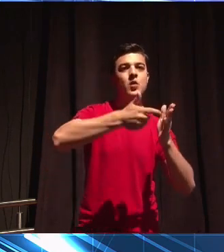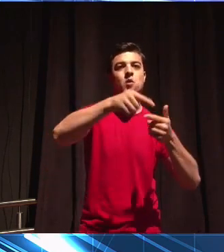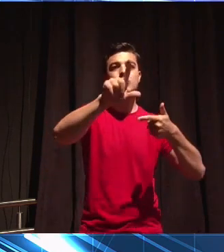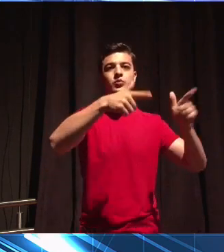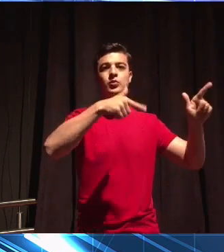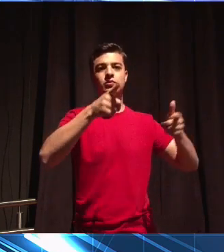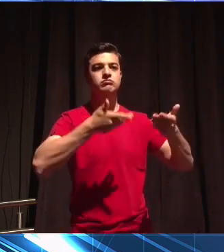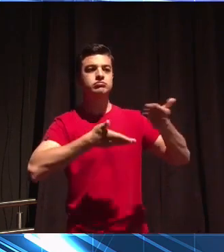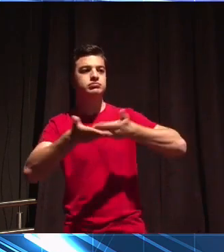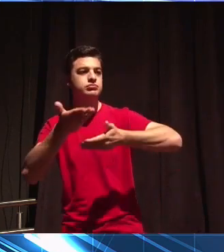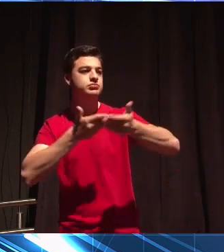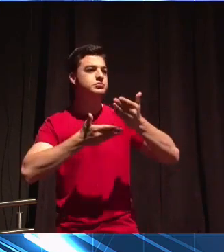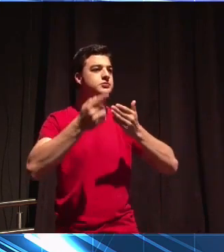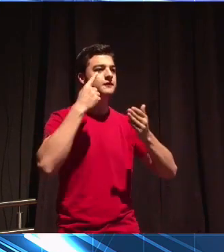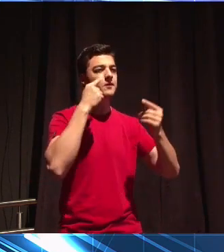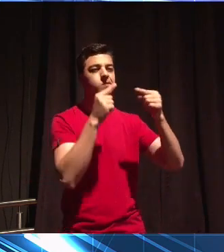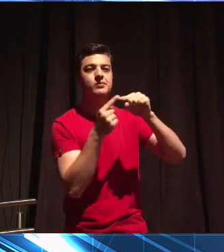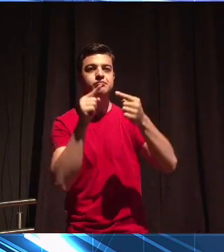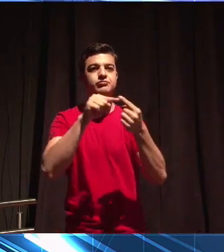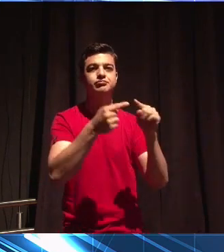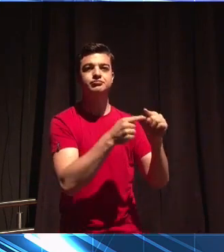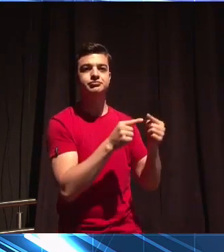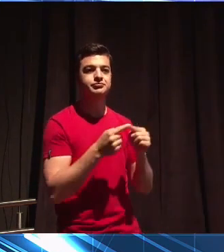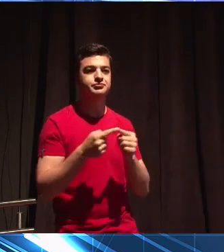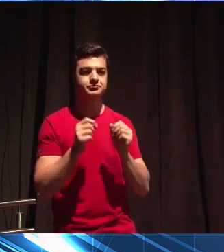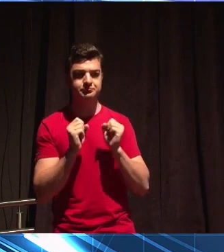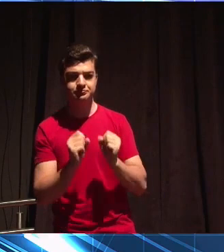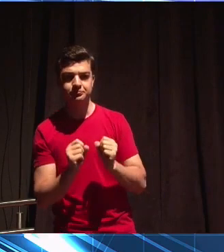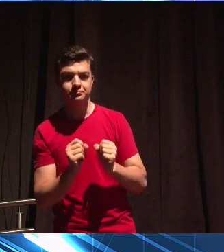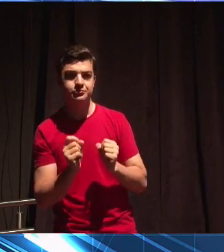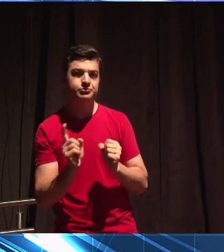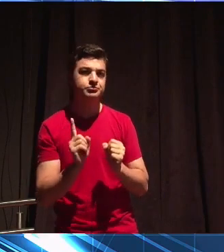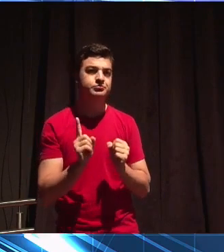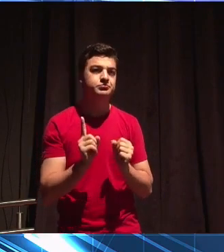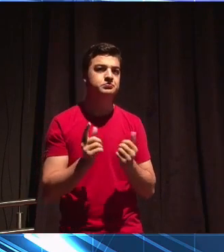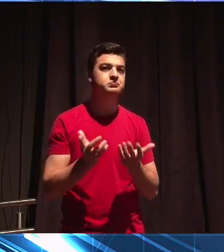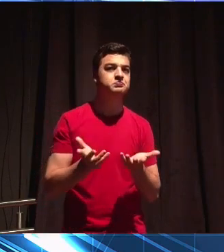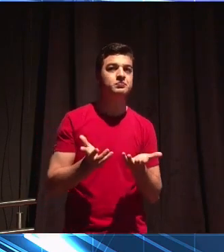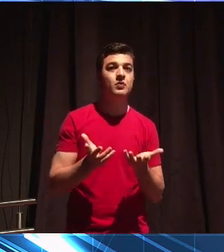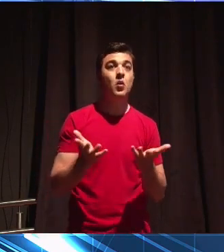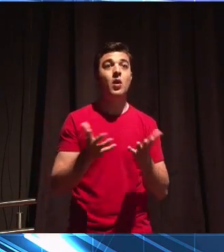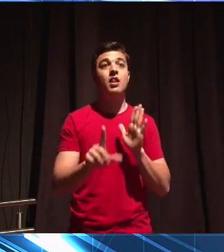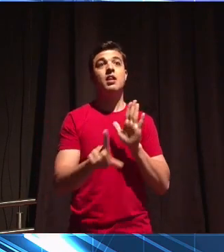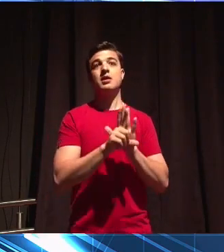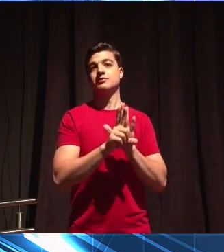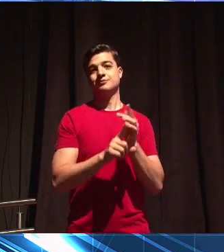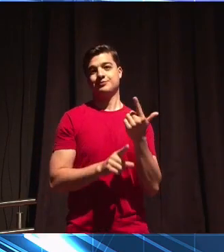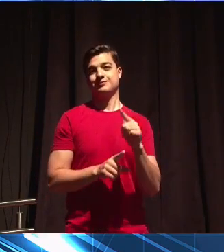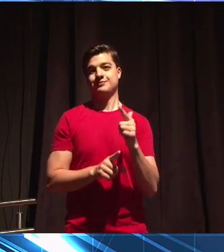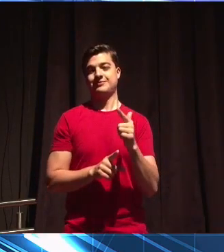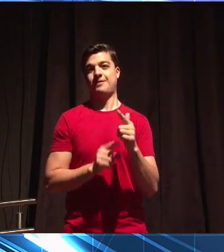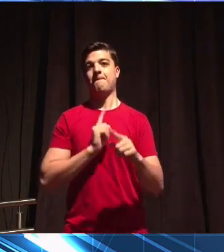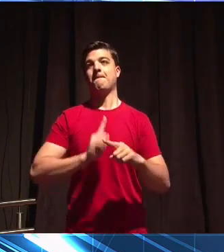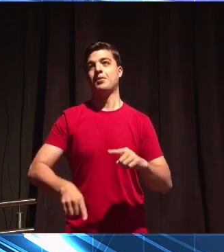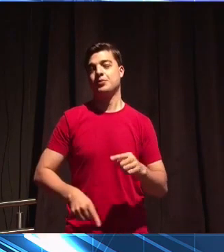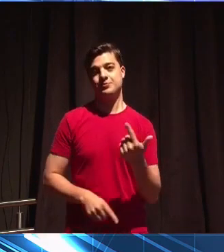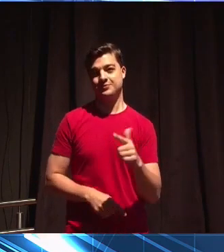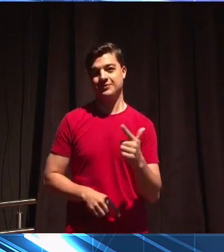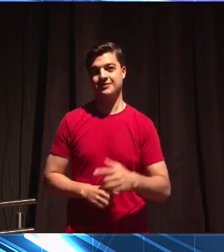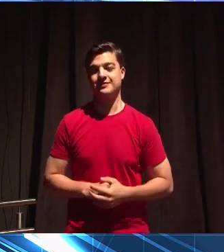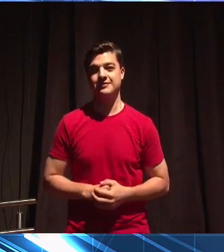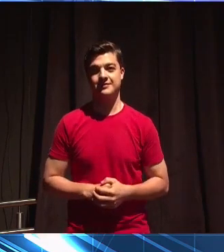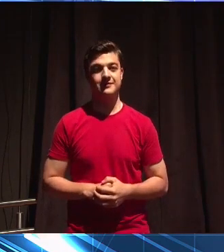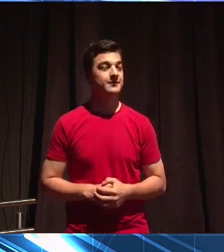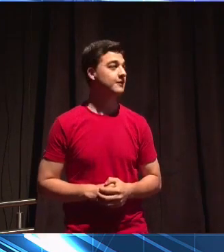fenotipagem digital? Qual, não, hoje eu não tenho nada que me impeça. Quando a gente pensa também se quaisquer